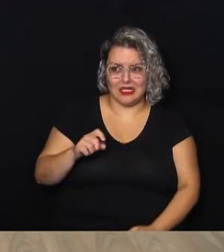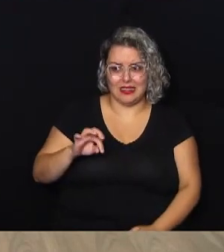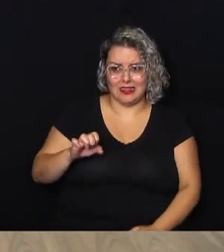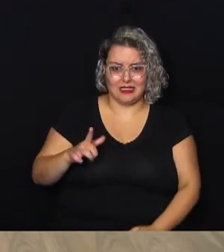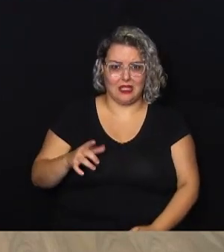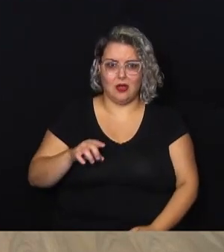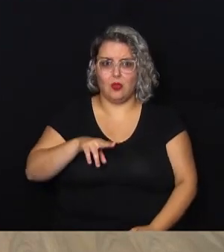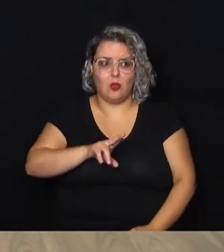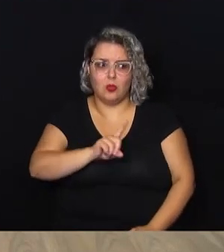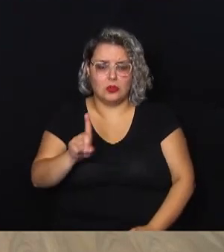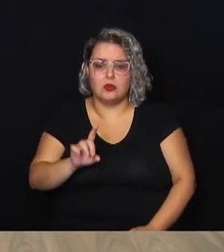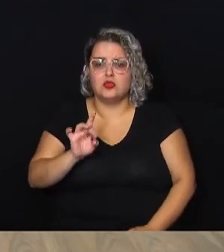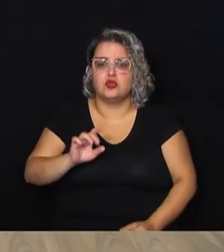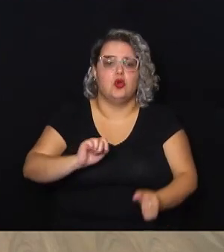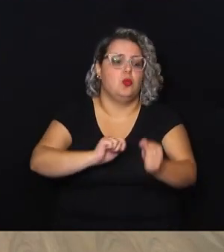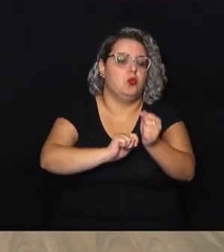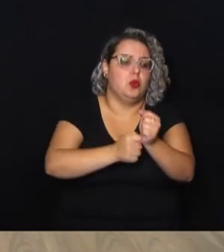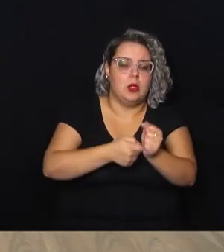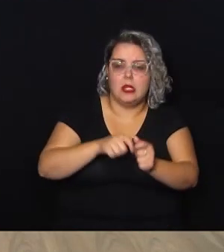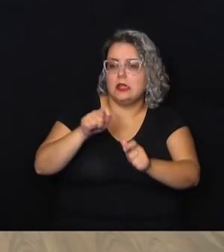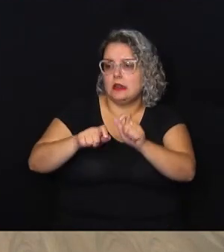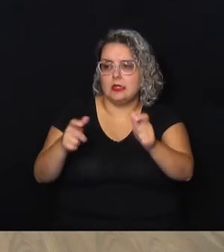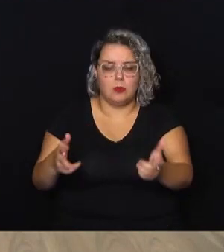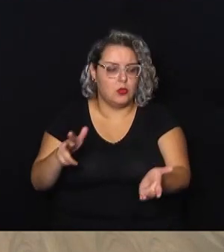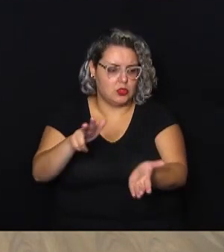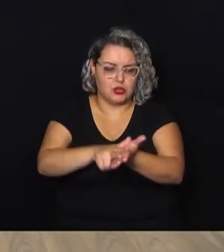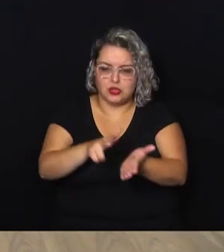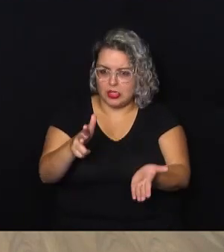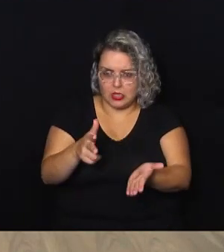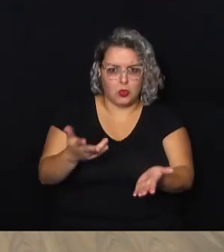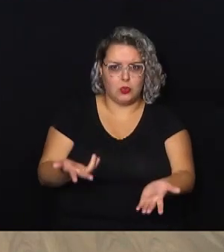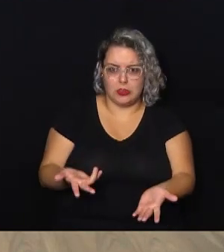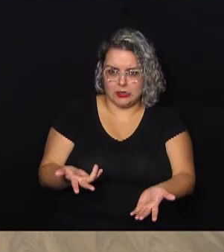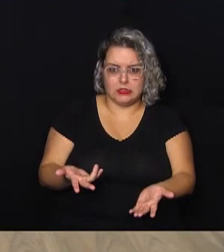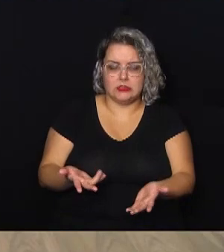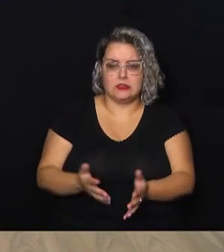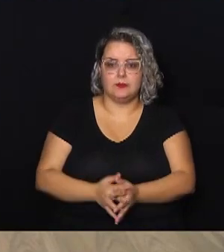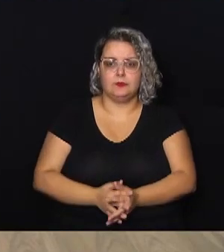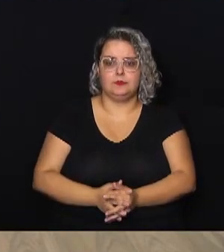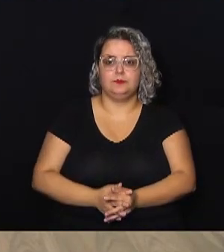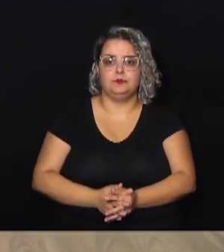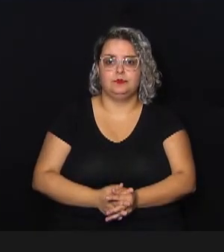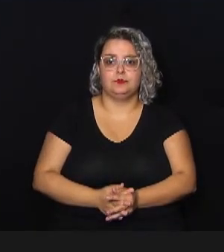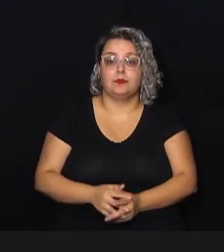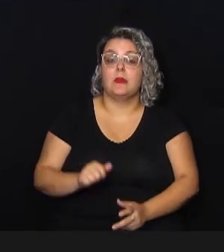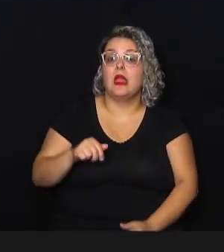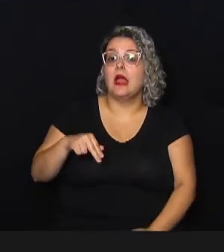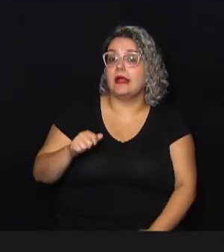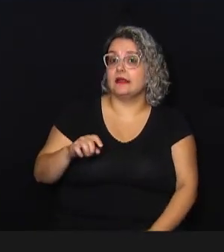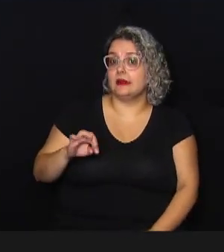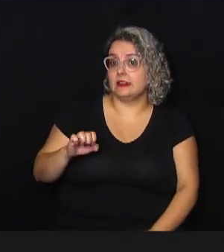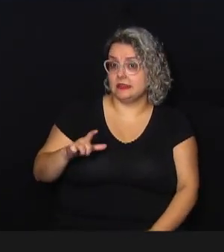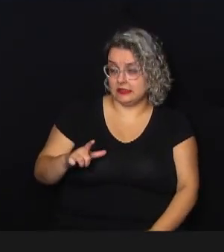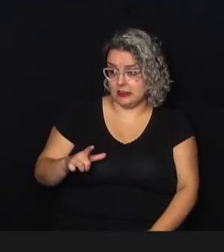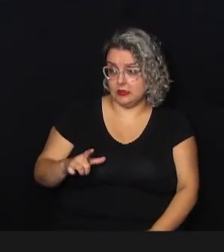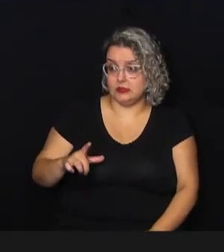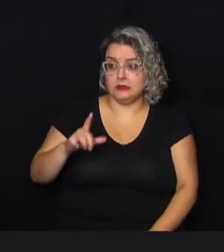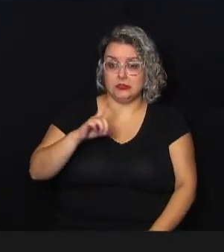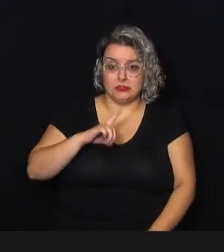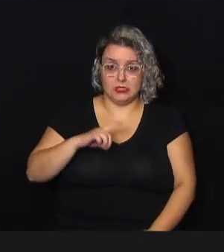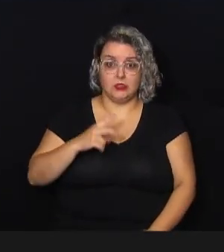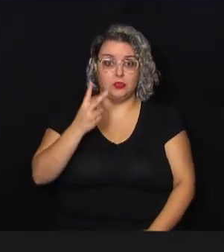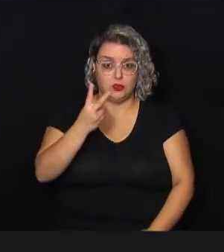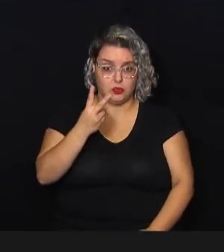quer bloquear e depois a pessoa que regularize a situação? A Anatel, ela tem dois